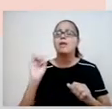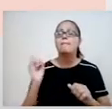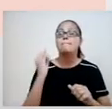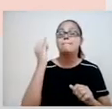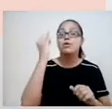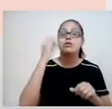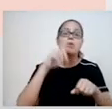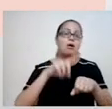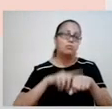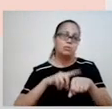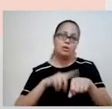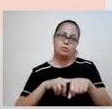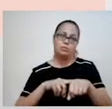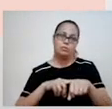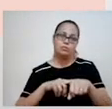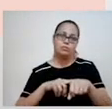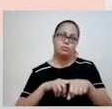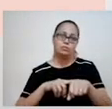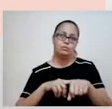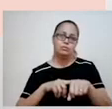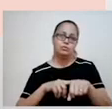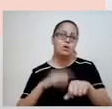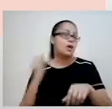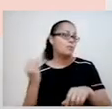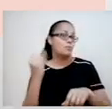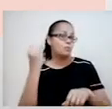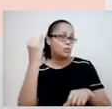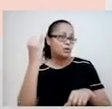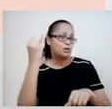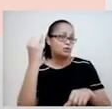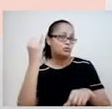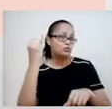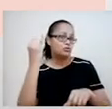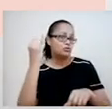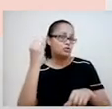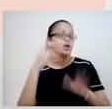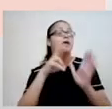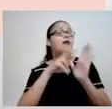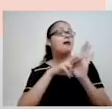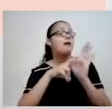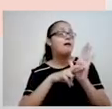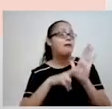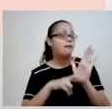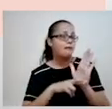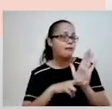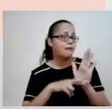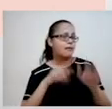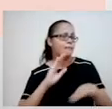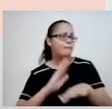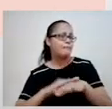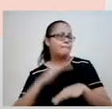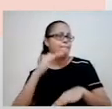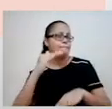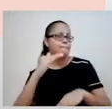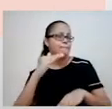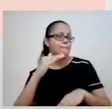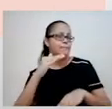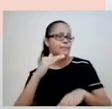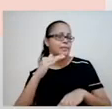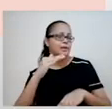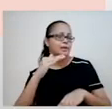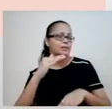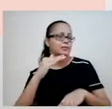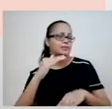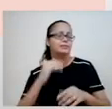é tempo. E esse tempo, ele vai fazer com que haja mais regras, então haja uma exigência maior, já que a palavra eu não